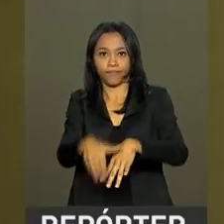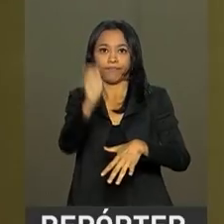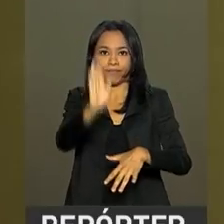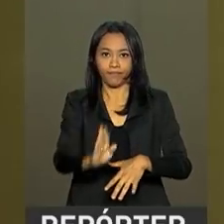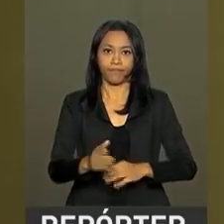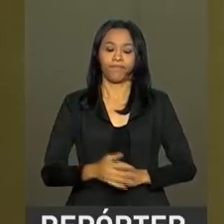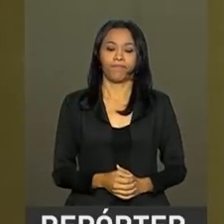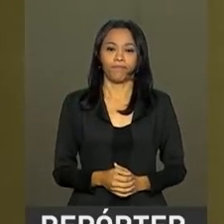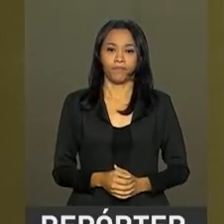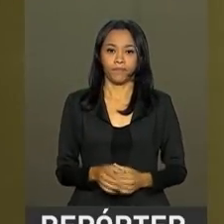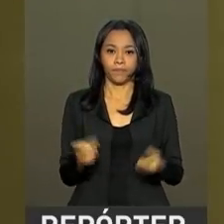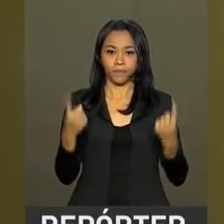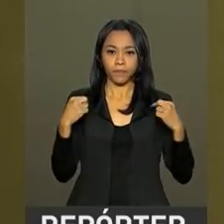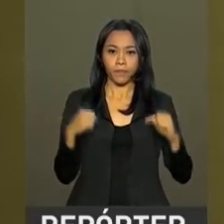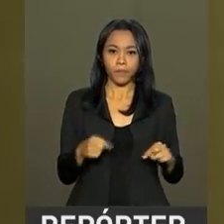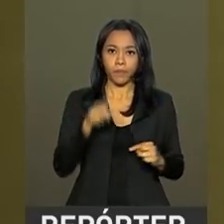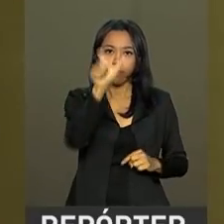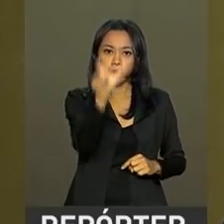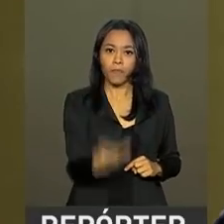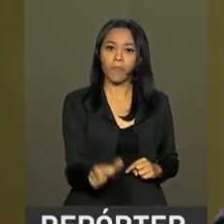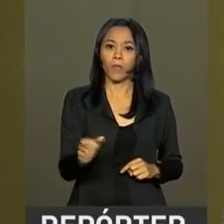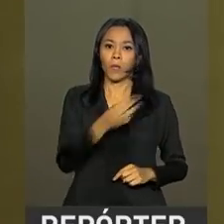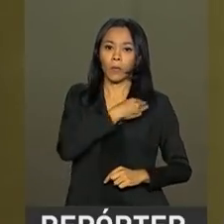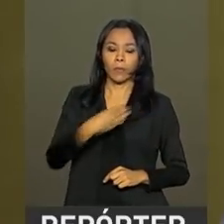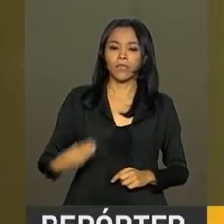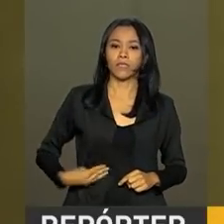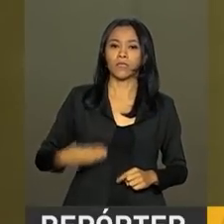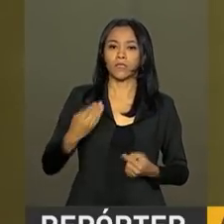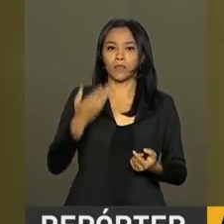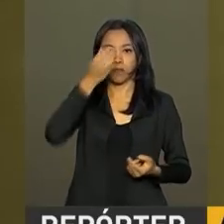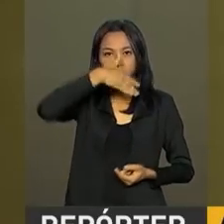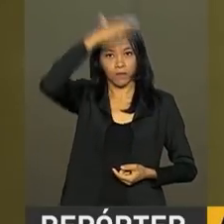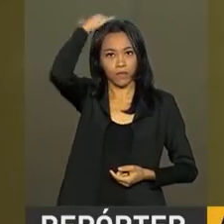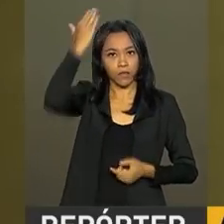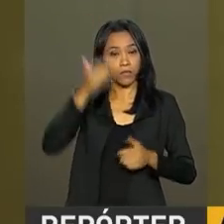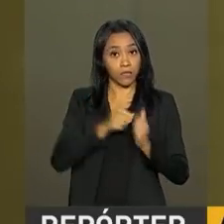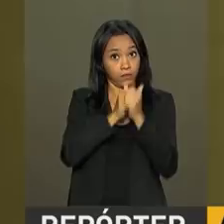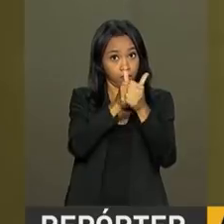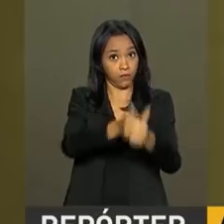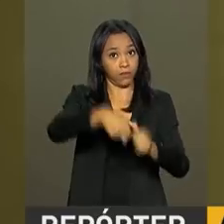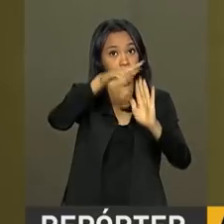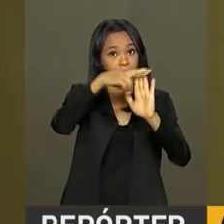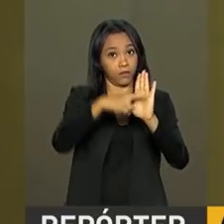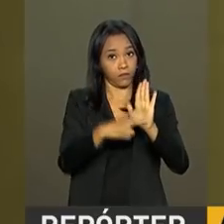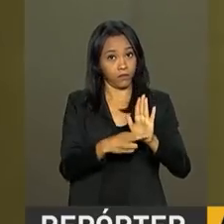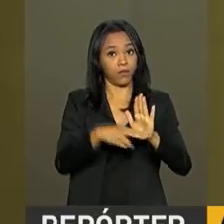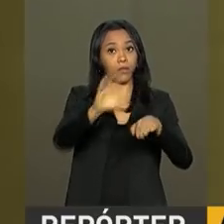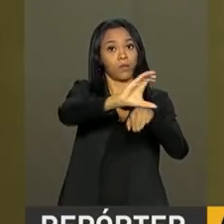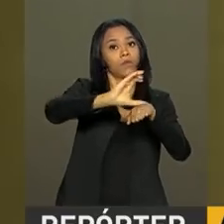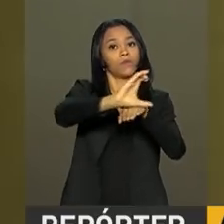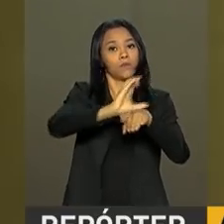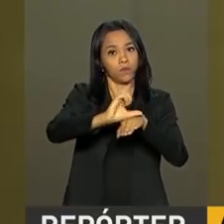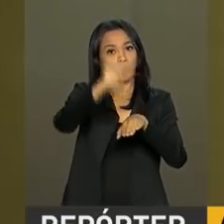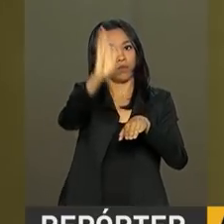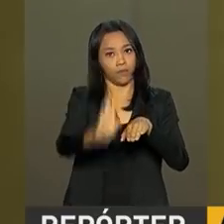o presidente cumpriu a legislação brasileira vem